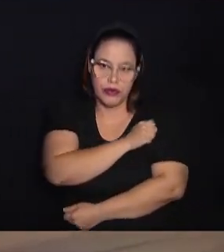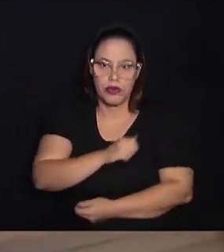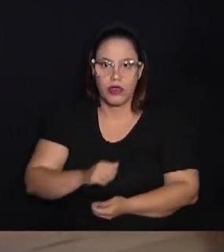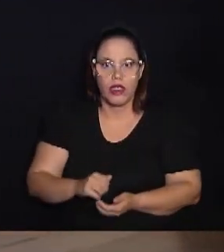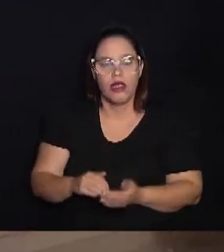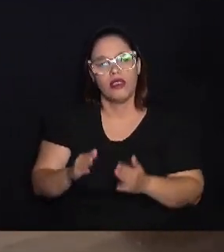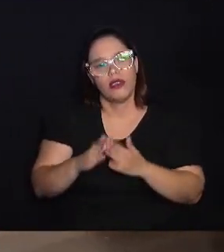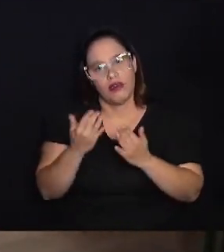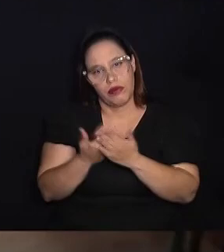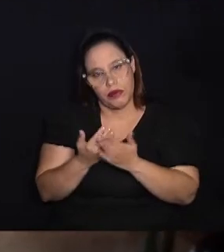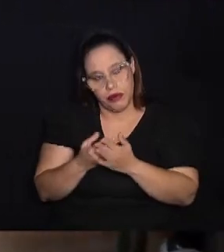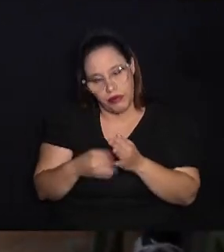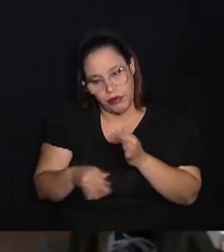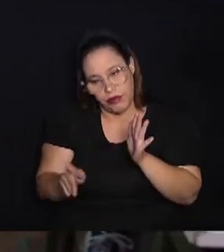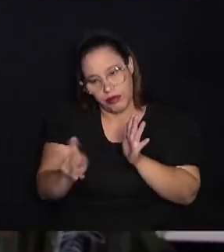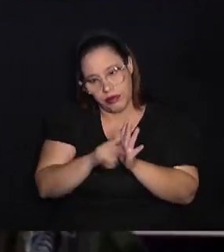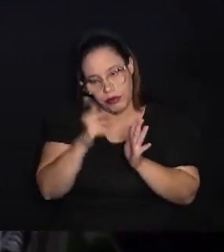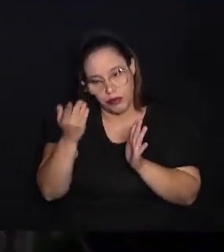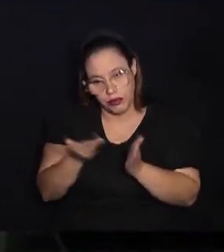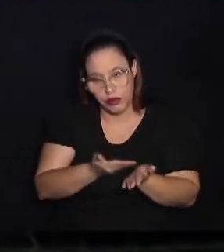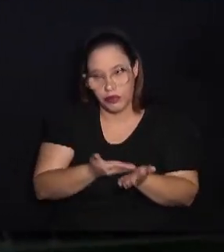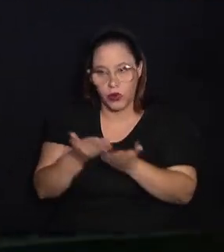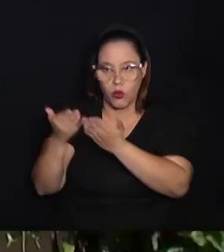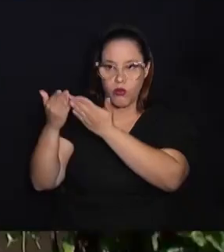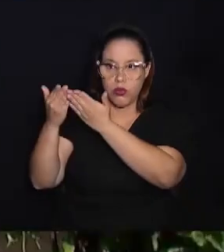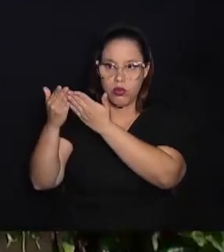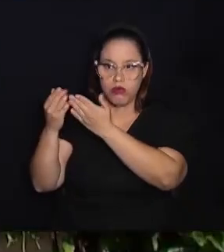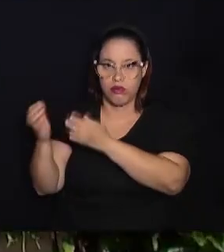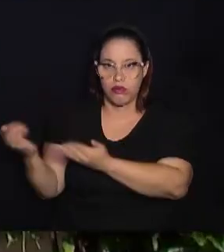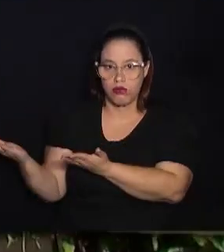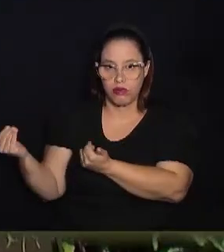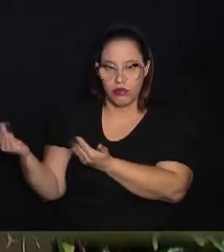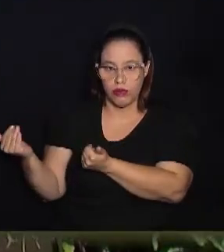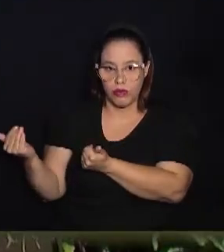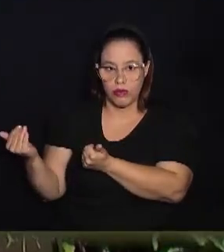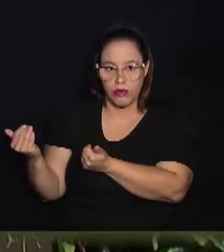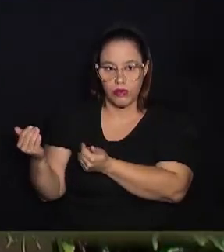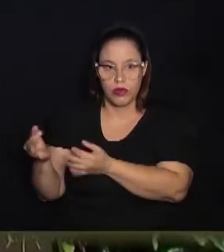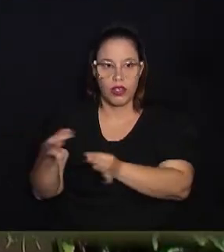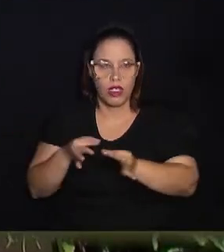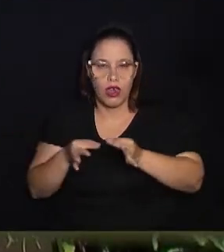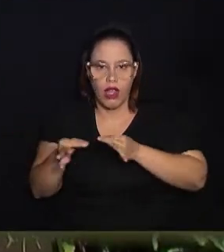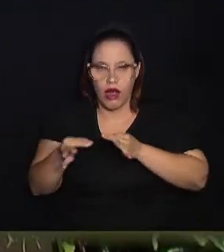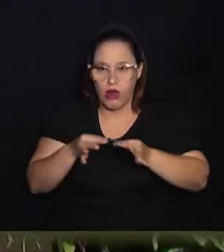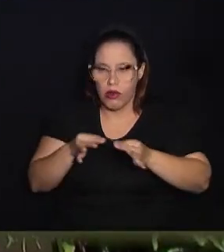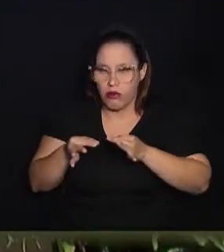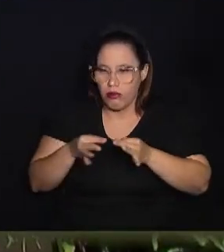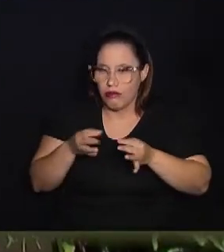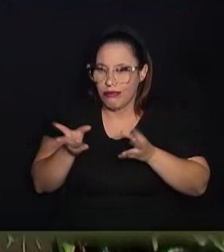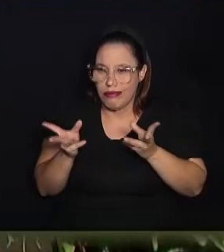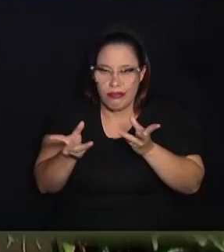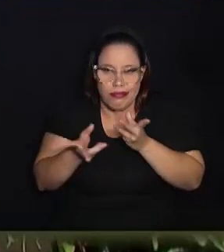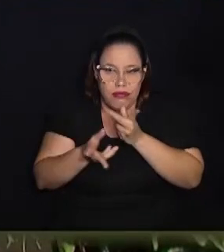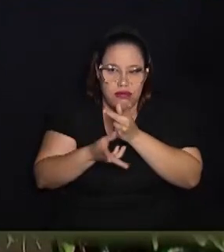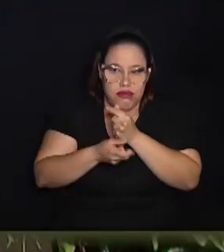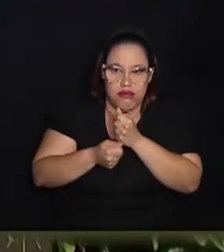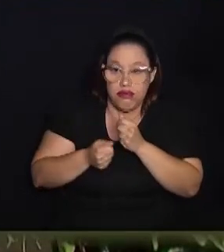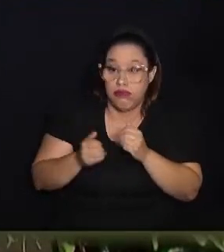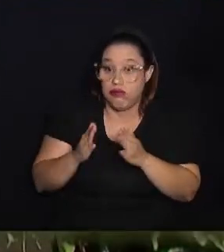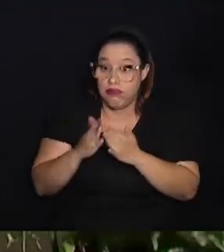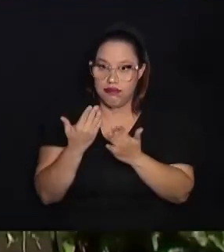fundamental ao incentivar o protagonismo jovem. Eu tenho uma relação afetiva muito grande com essa escola, tanto por